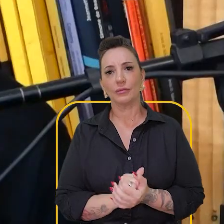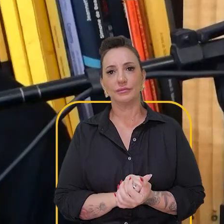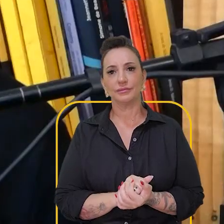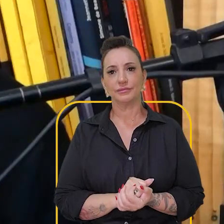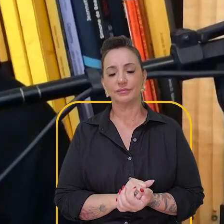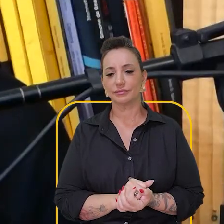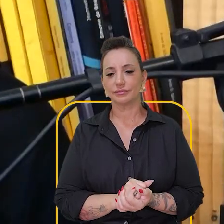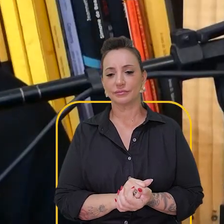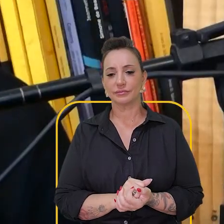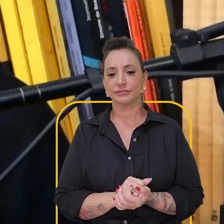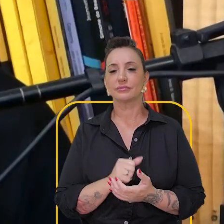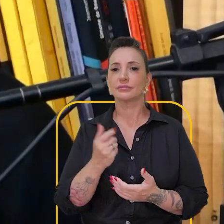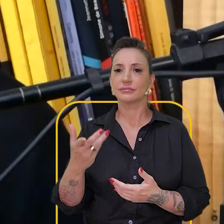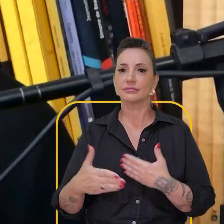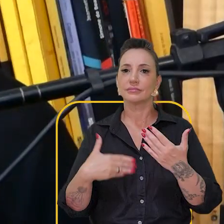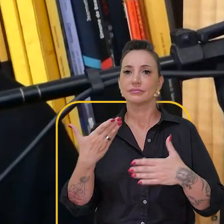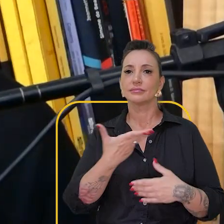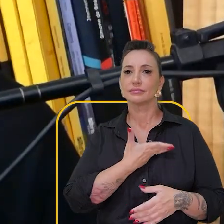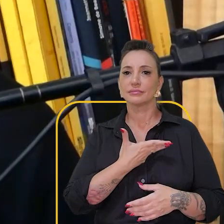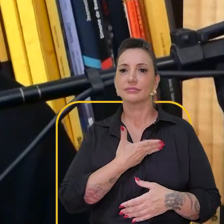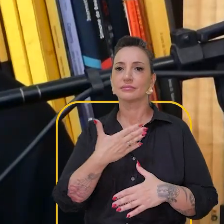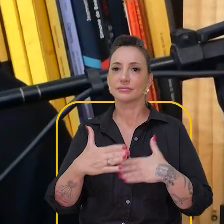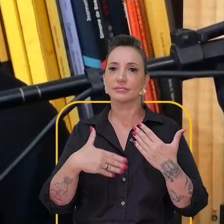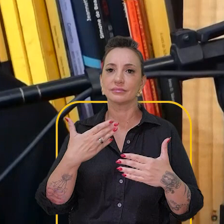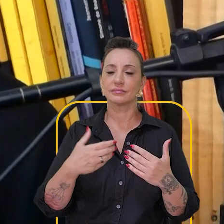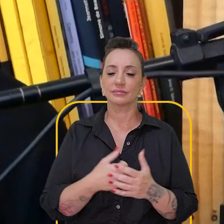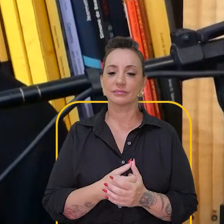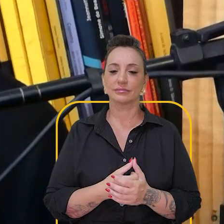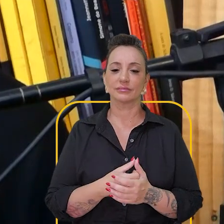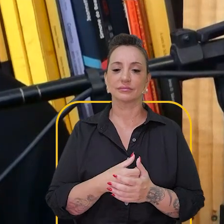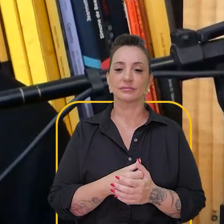campeonato pan-americano em toluca no México